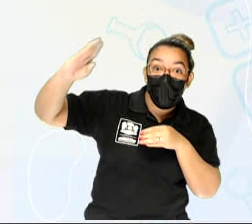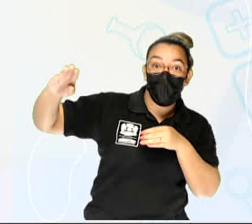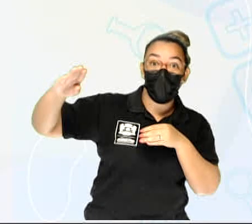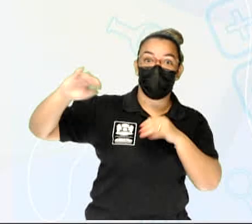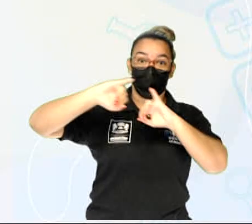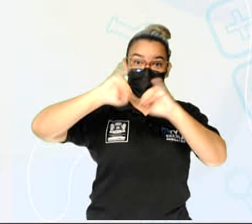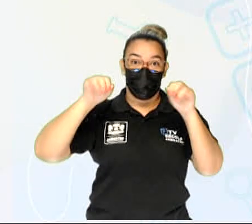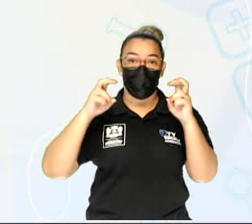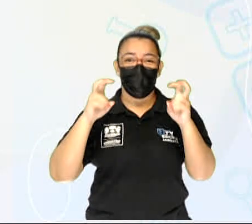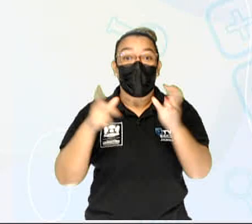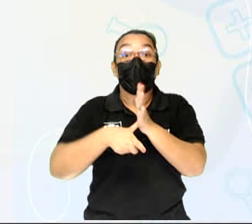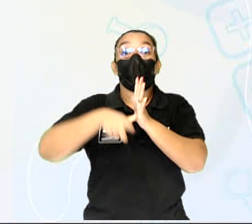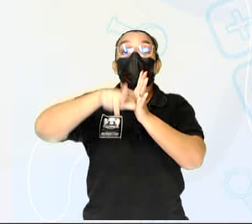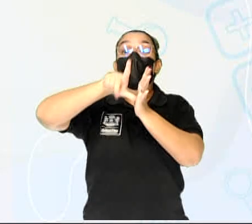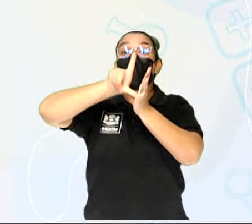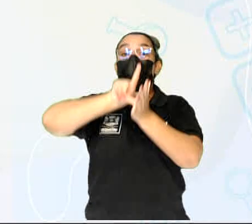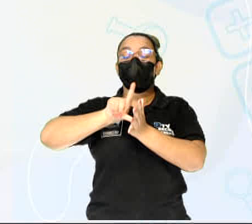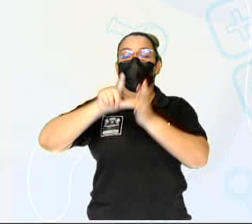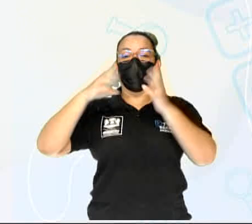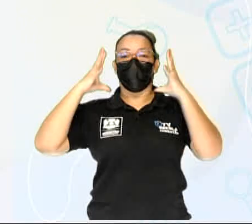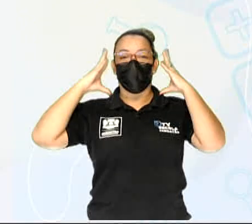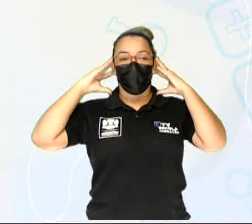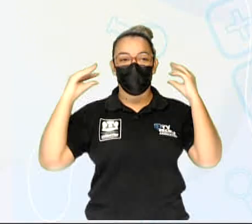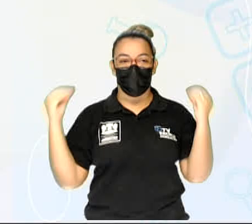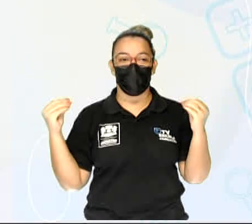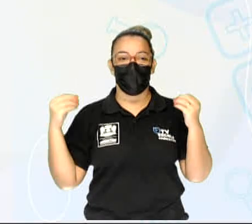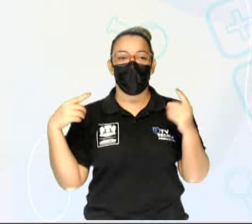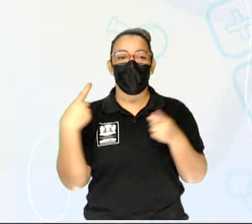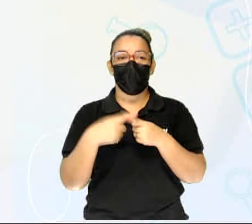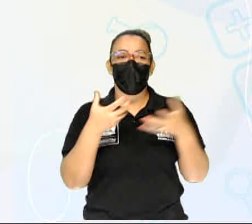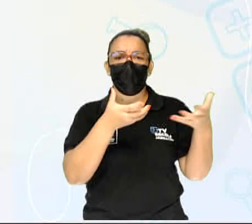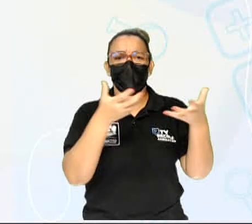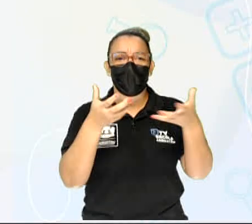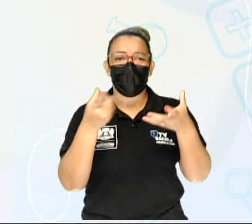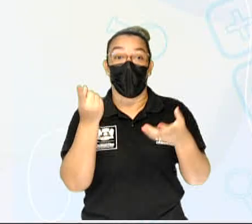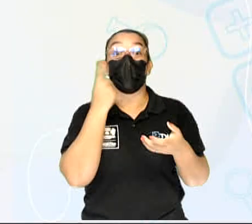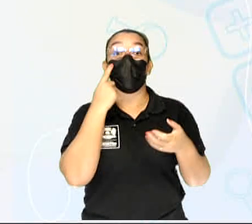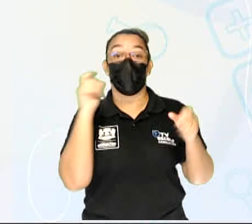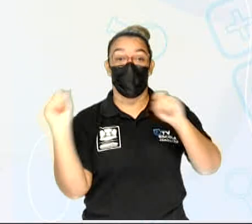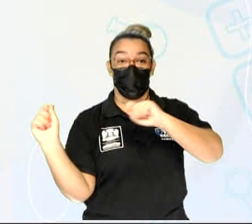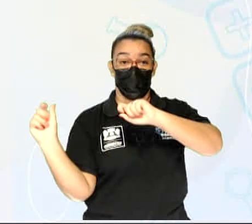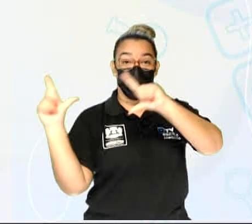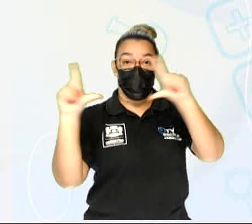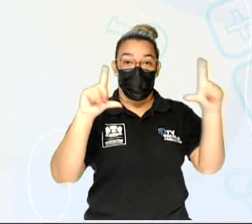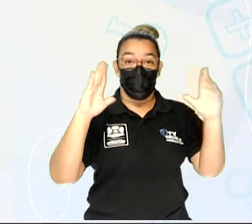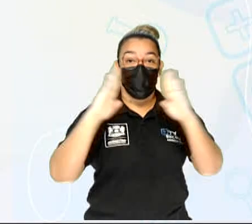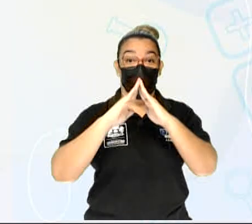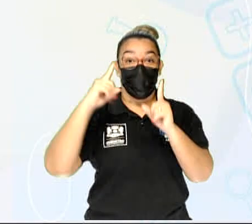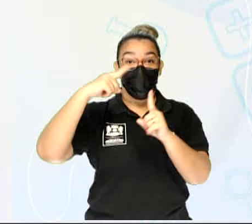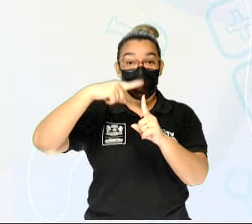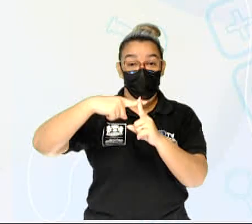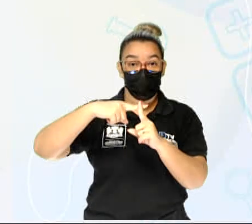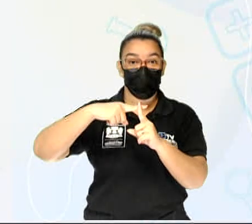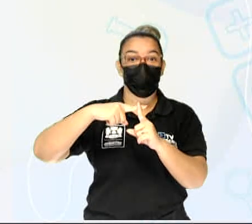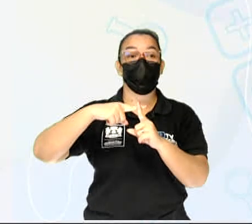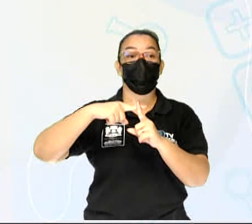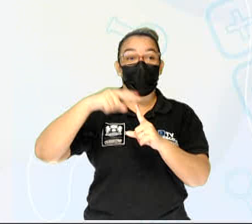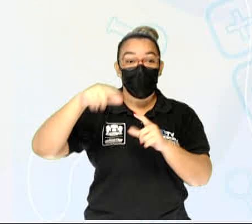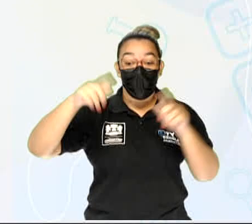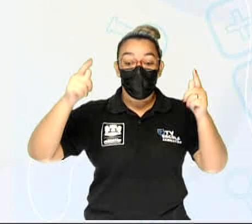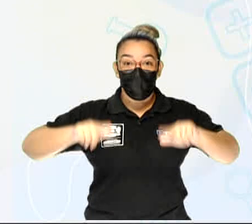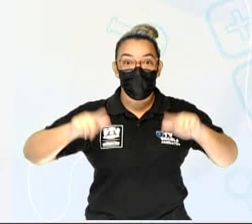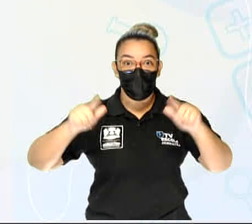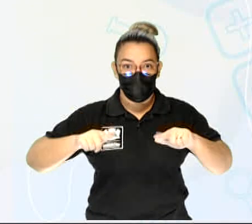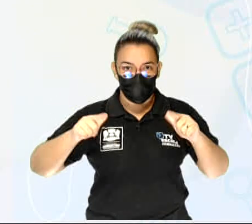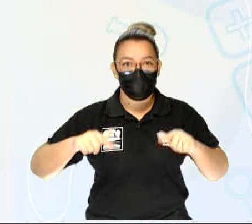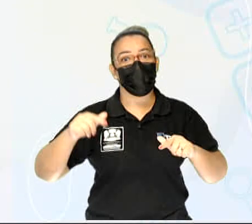tendo tempo para se preparar para o combate usando a vantagem do terreno. Aqui a gente está vendo a imagem da igreja de Nossa Senhora dos Prazeres, um dos locais onde